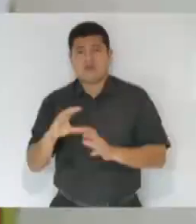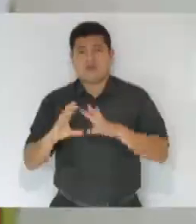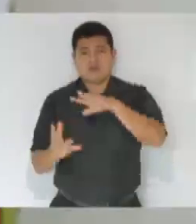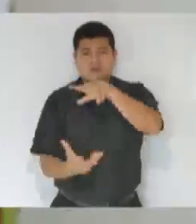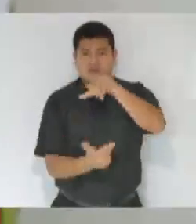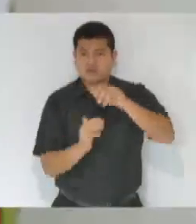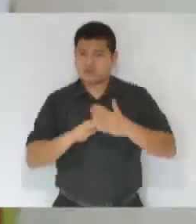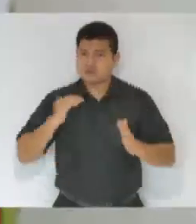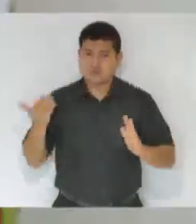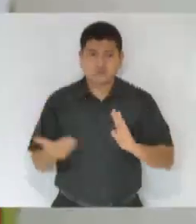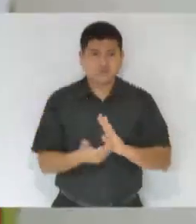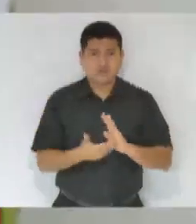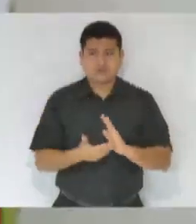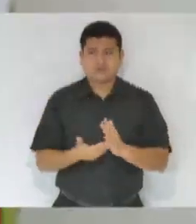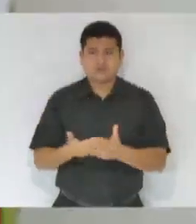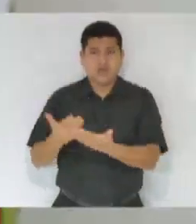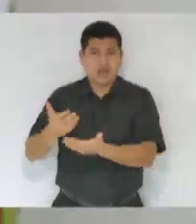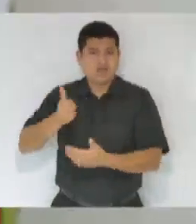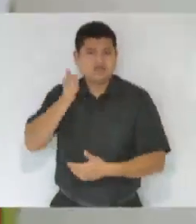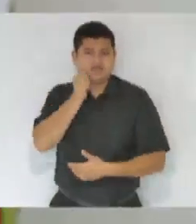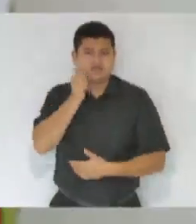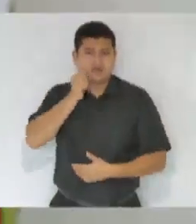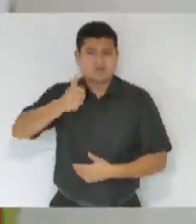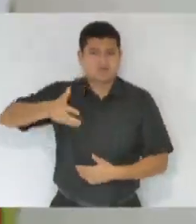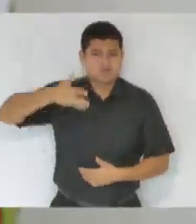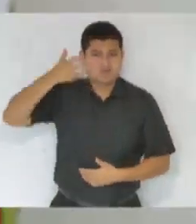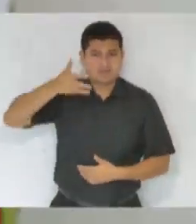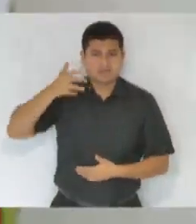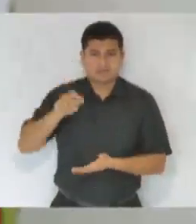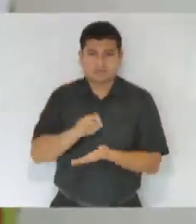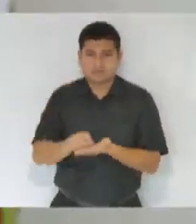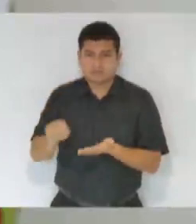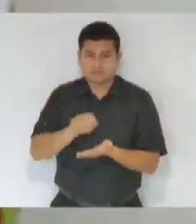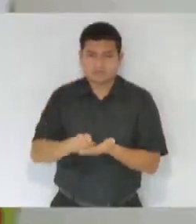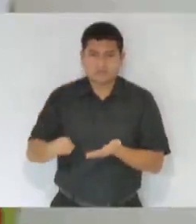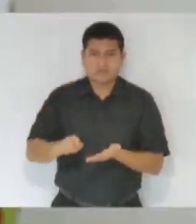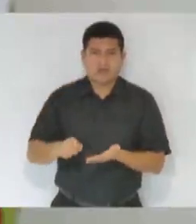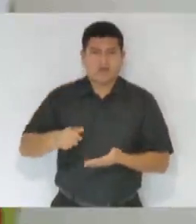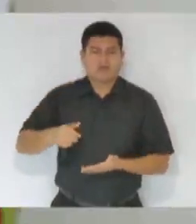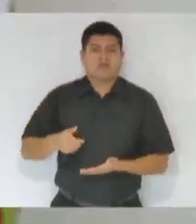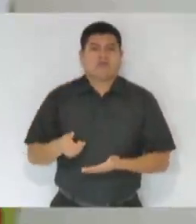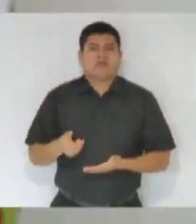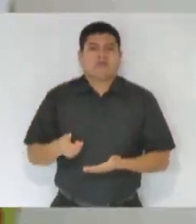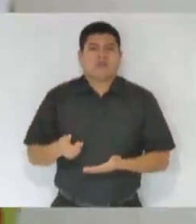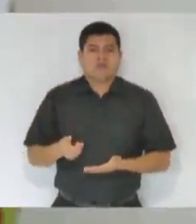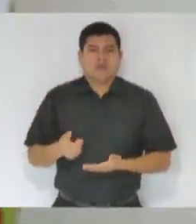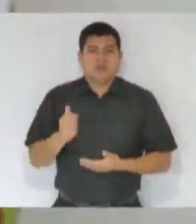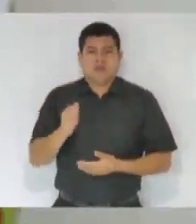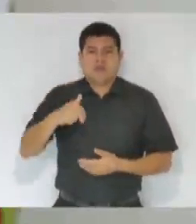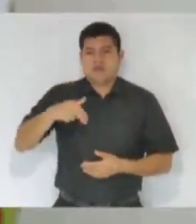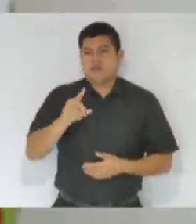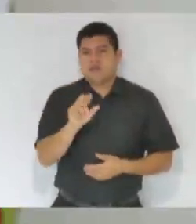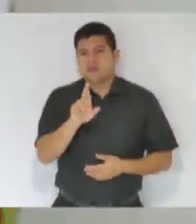a fala desta mulher, a escritora e palestrante, Andréia, que